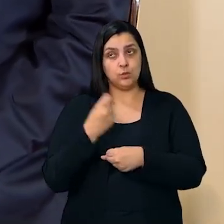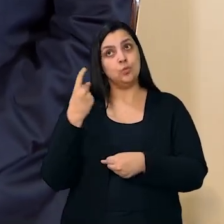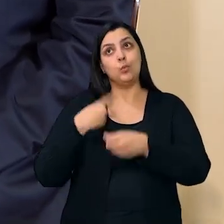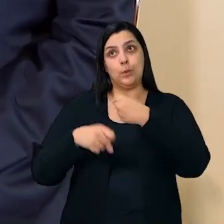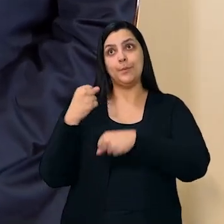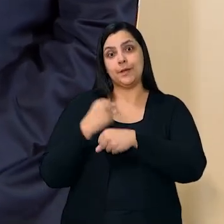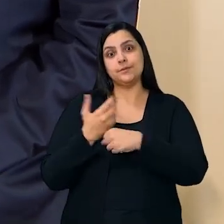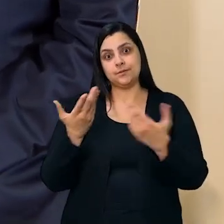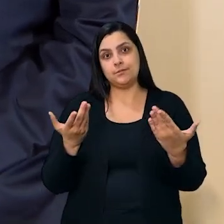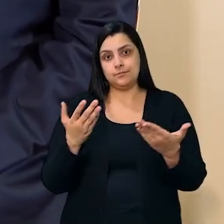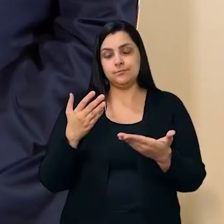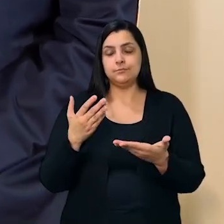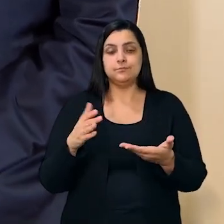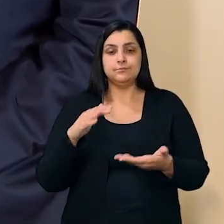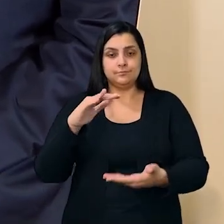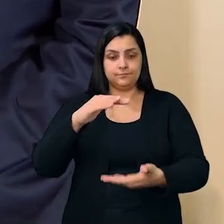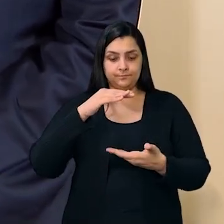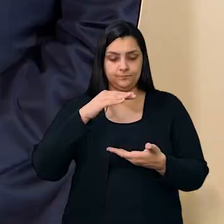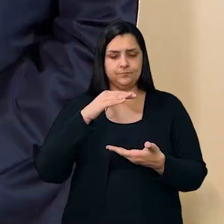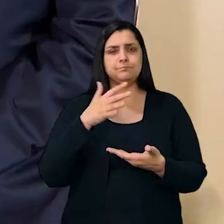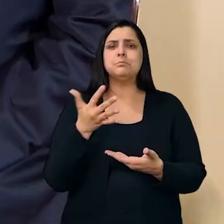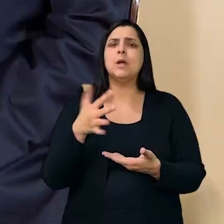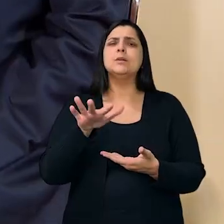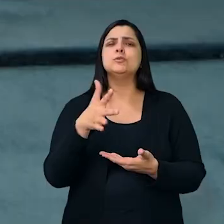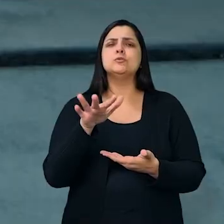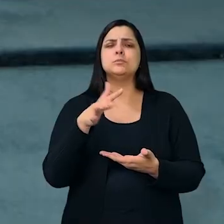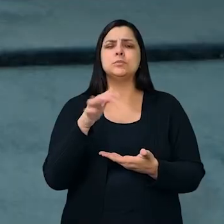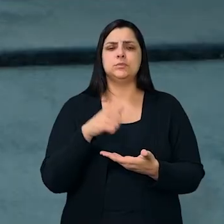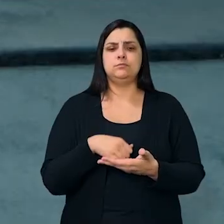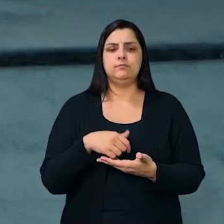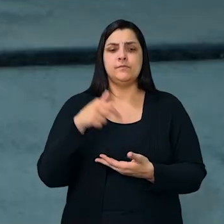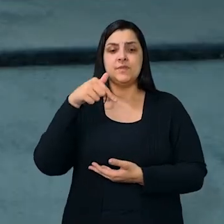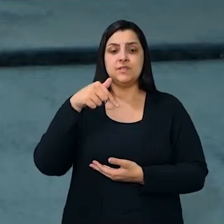ano passado, pelo menos